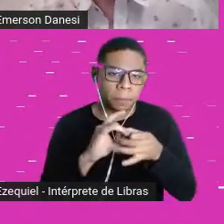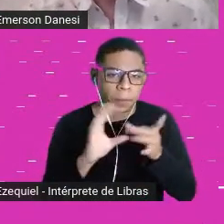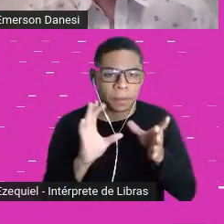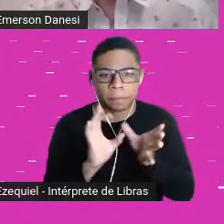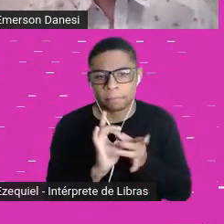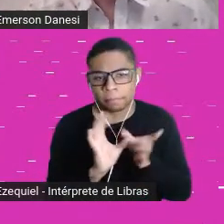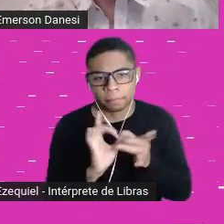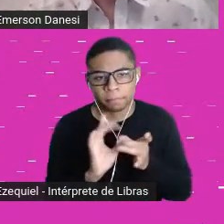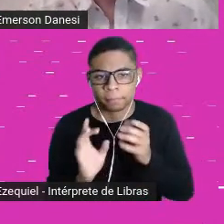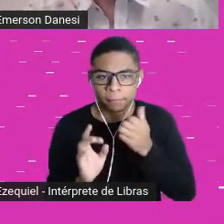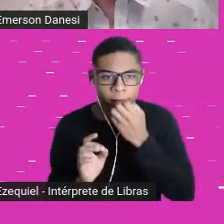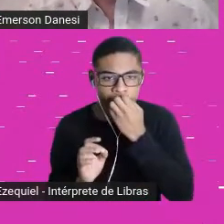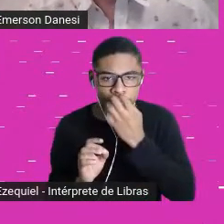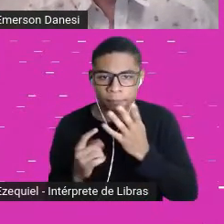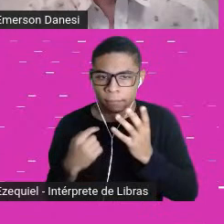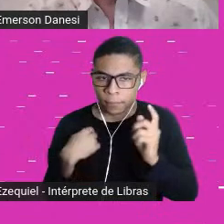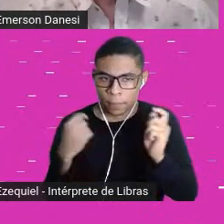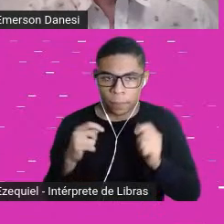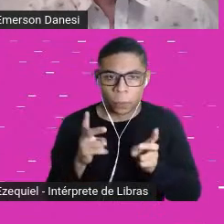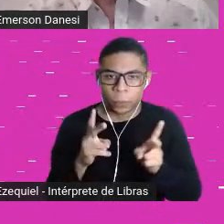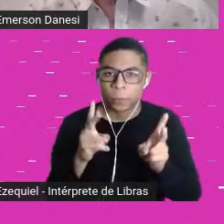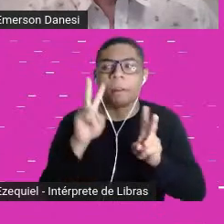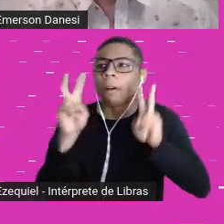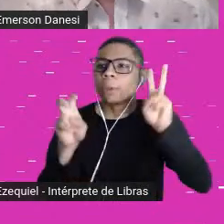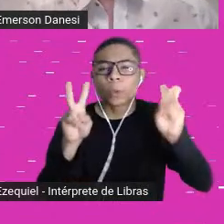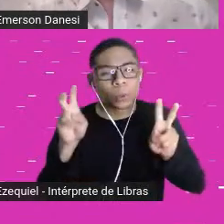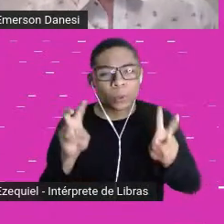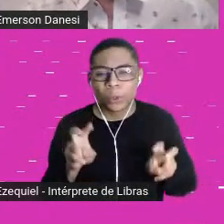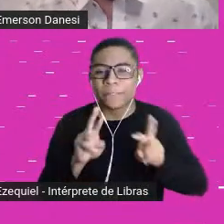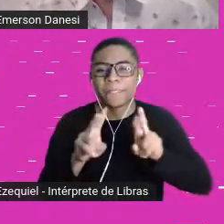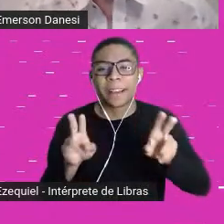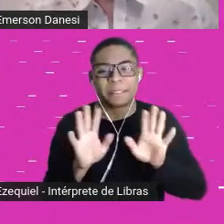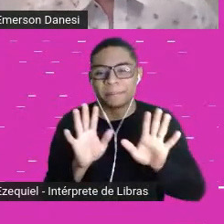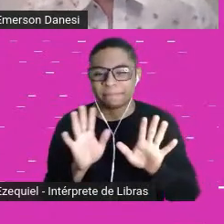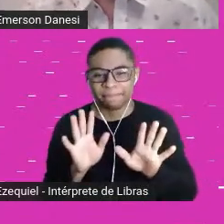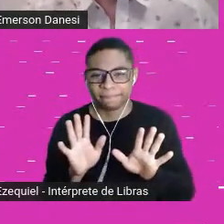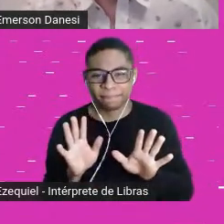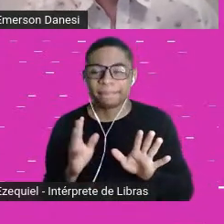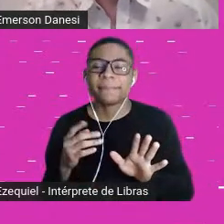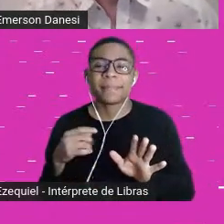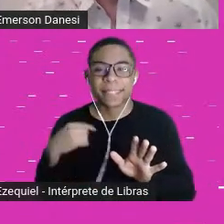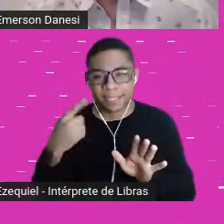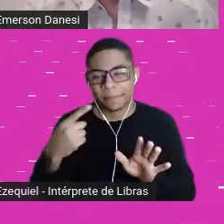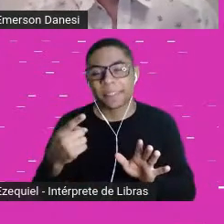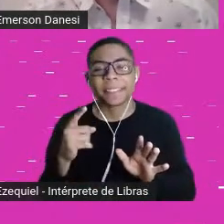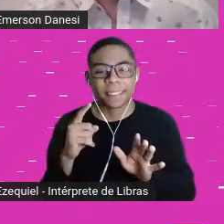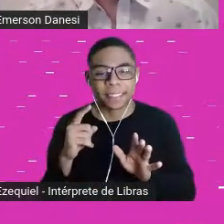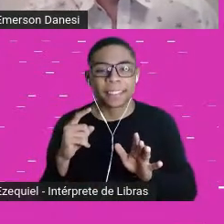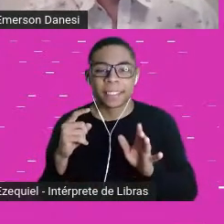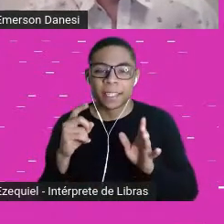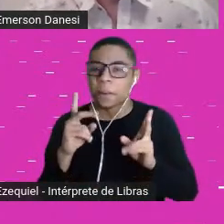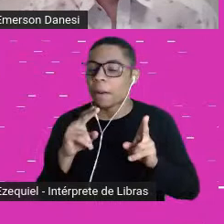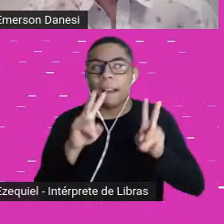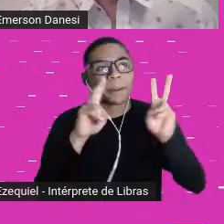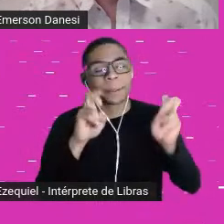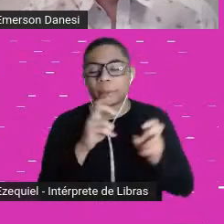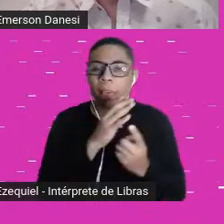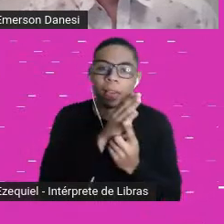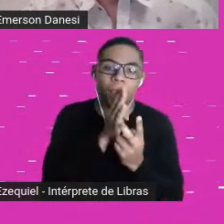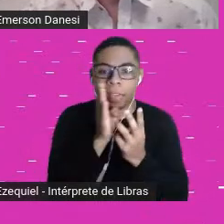continuar falando sobre várias coisas, mas eu acho que eu vou deixar e depois a gente passa, porque depois você falou que a gente vai falar sobre o palco italiano.